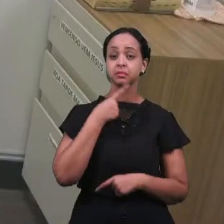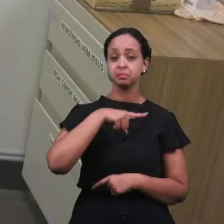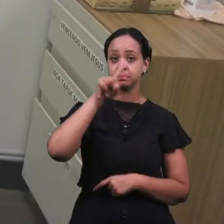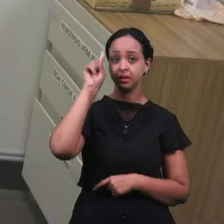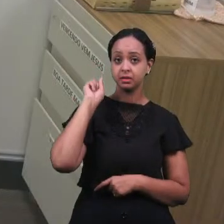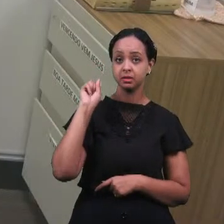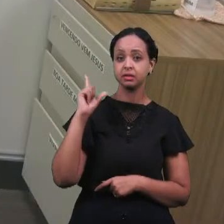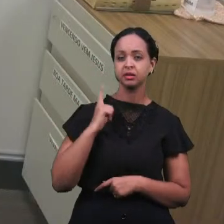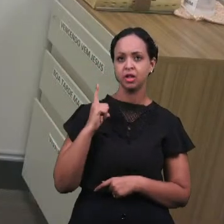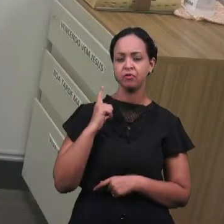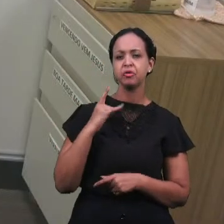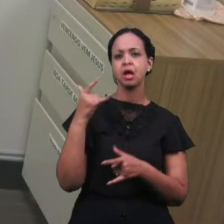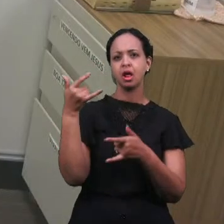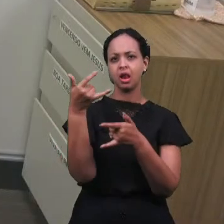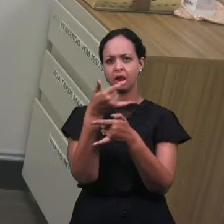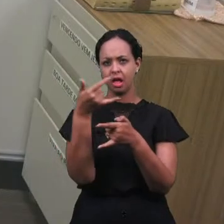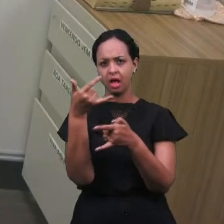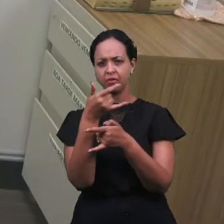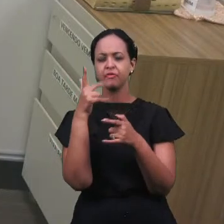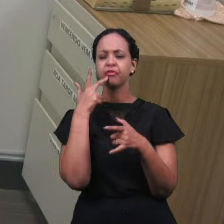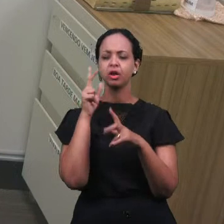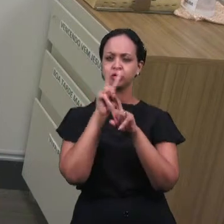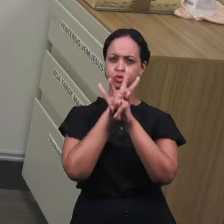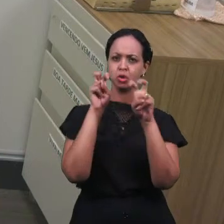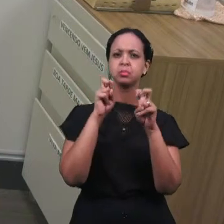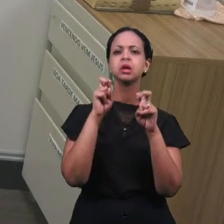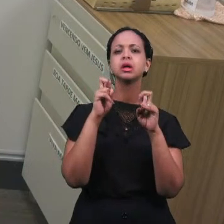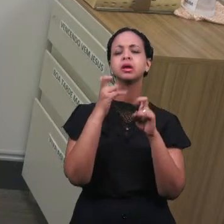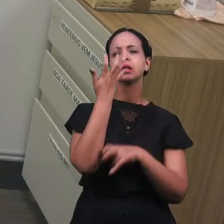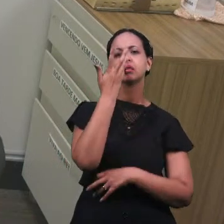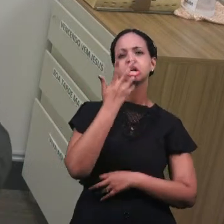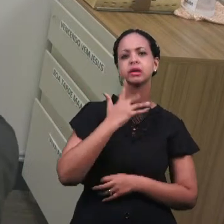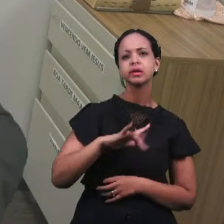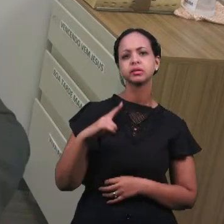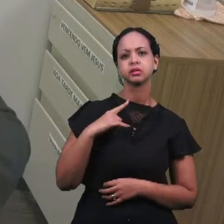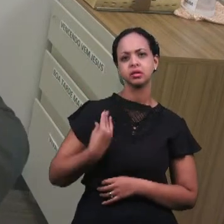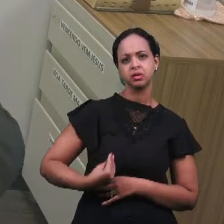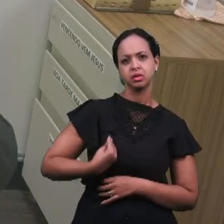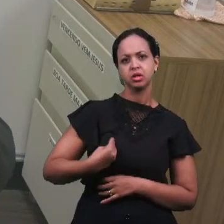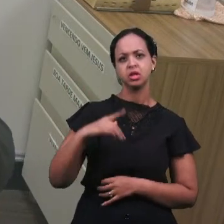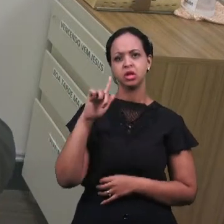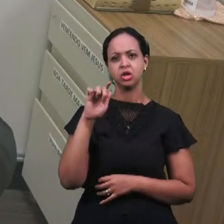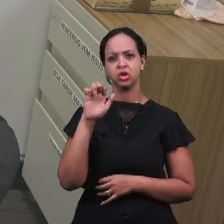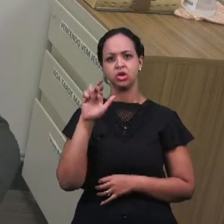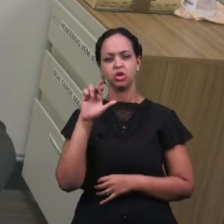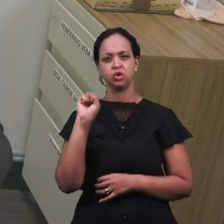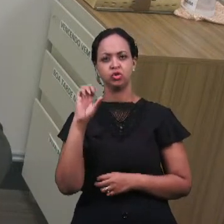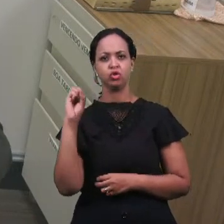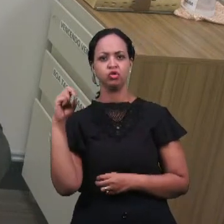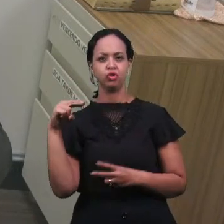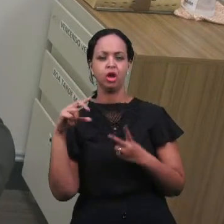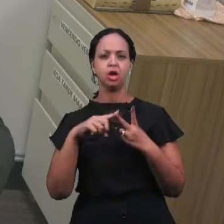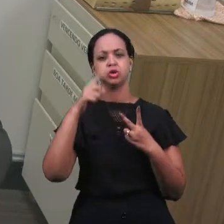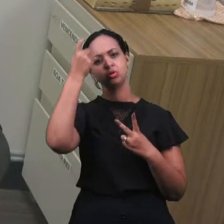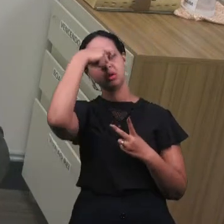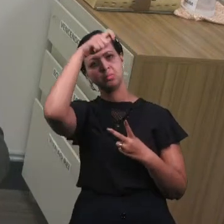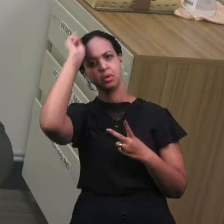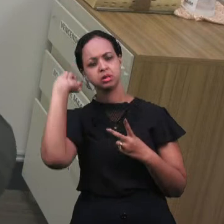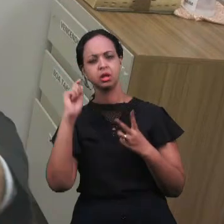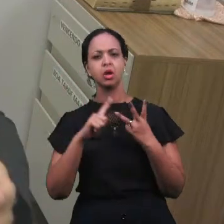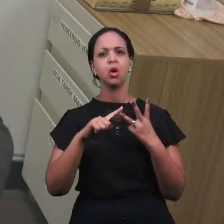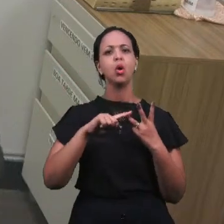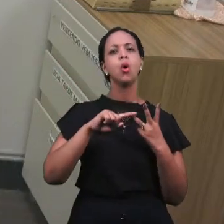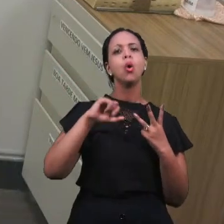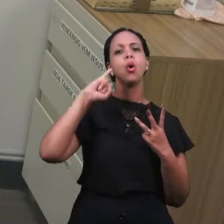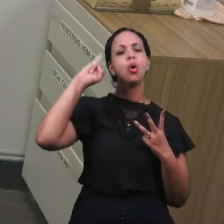tivemos uma live falando ainda de crianças, com a participação do pastor Gerson Belucci, pastor Amadeu Loureiro Lopes, o pastor Josias ali